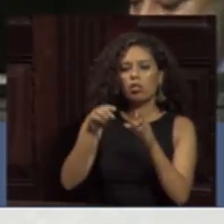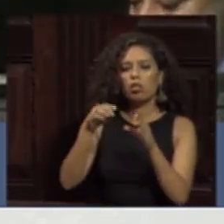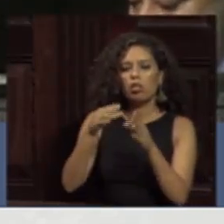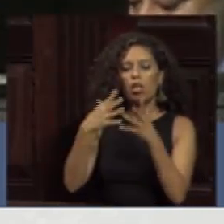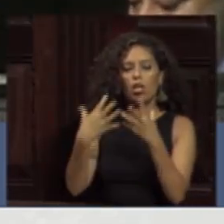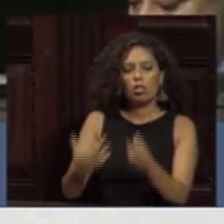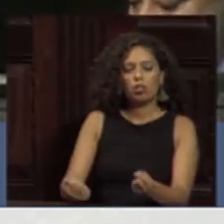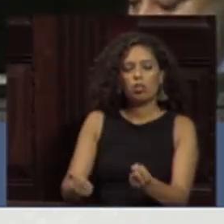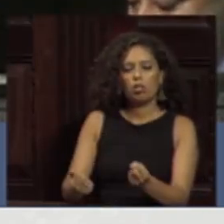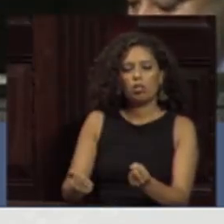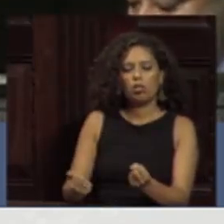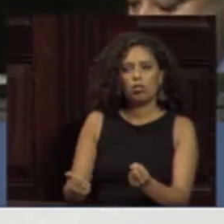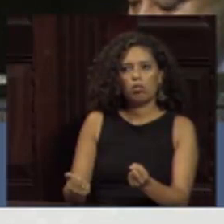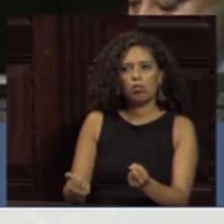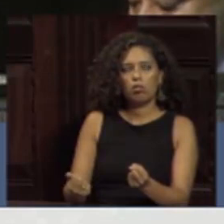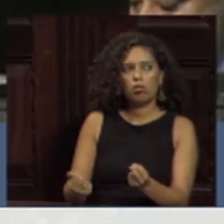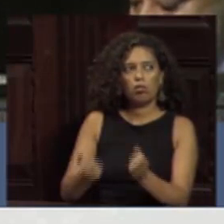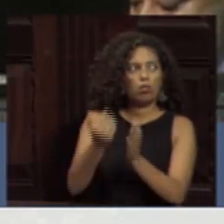Pela ordem,